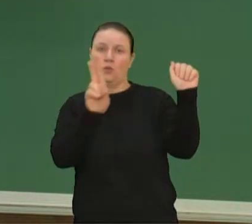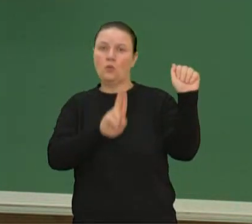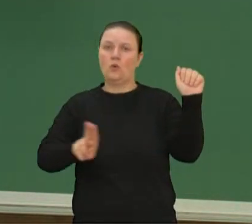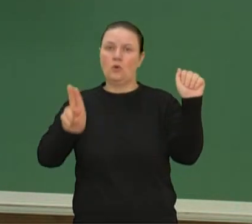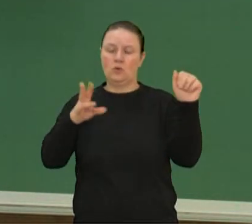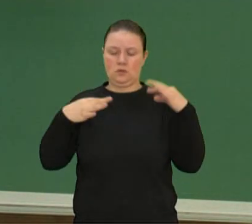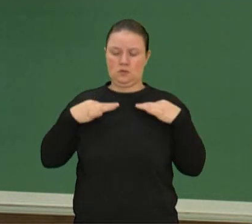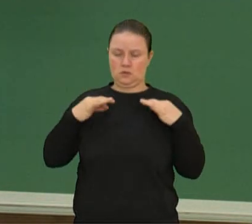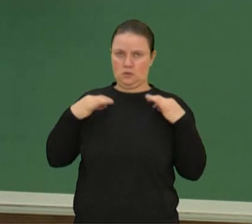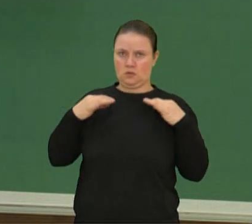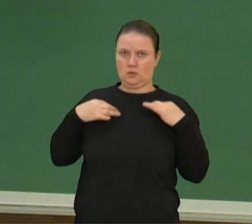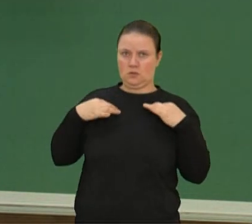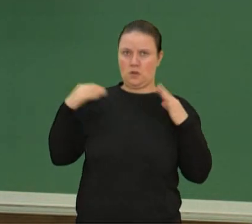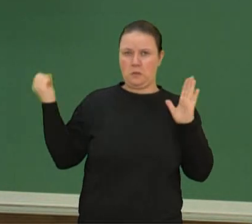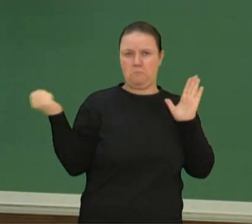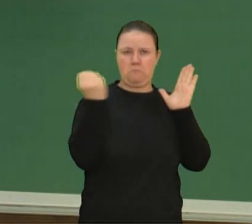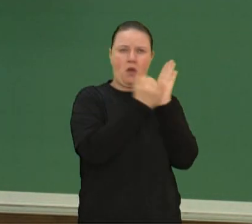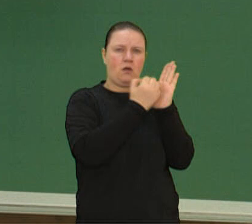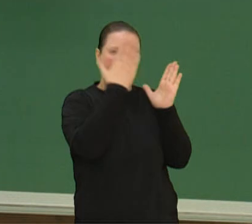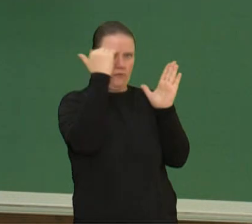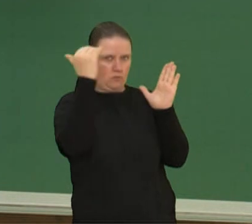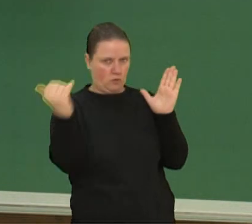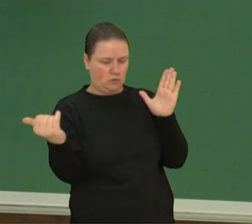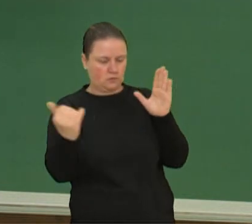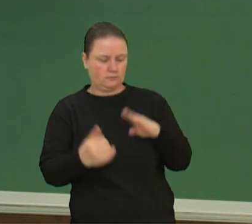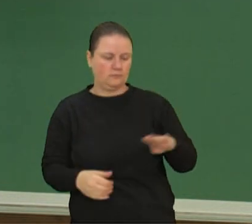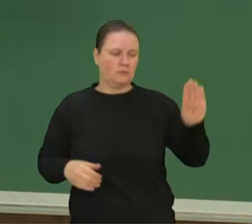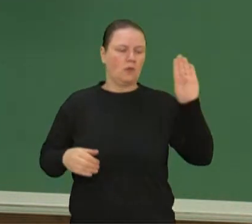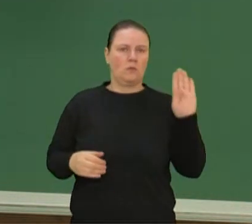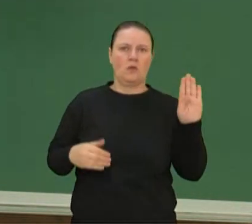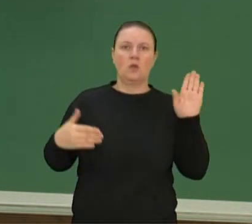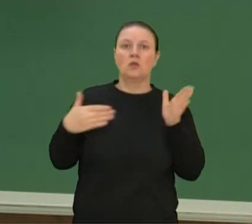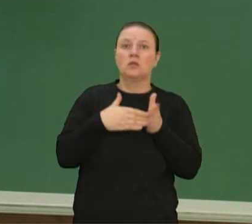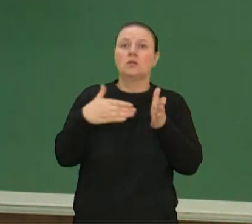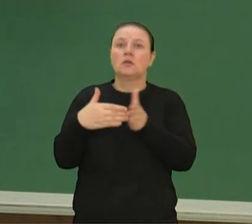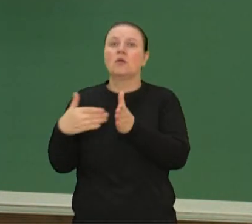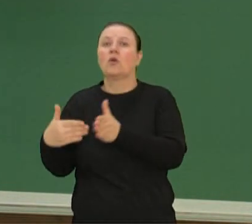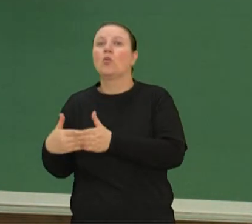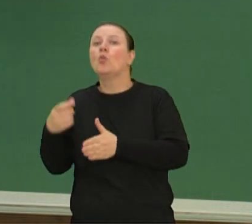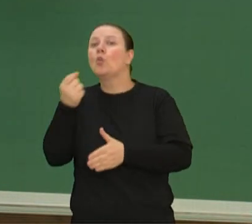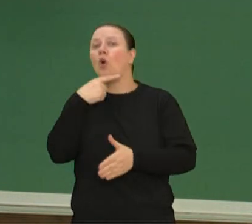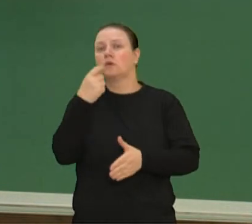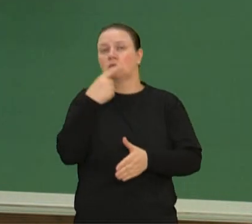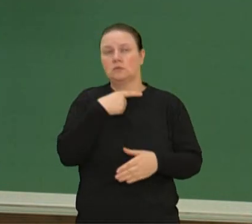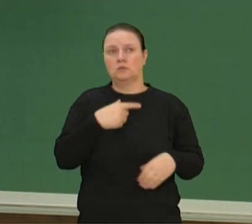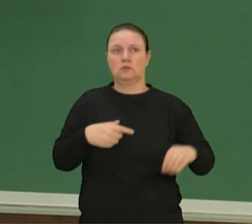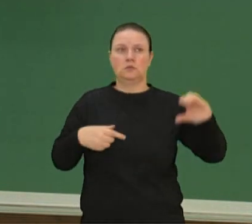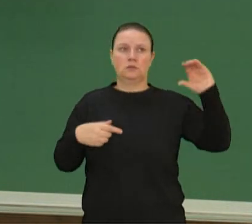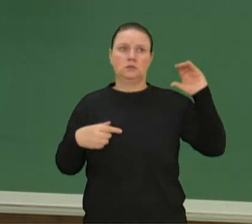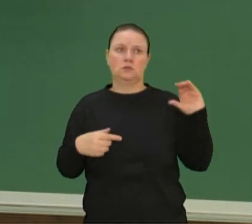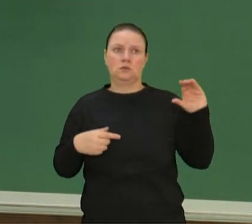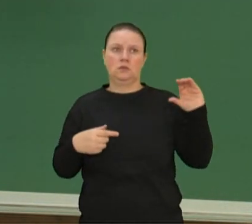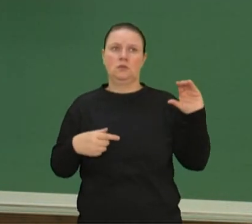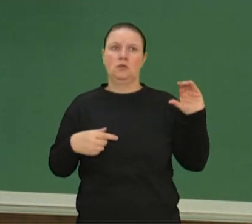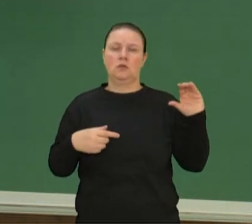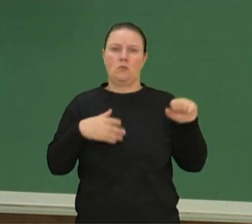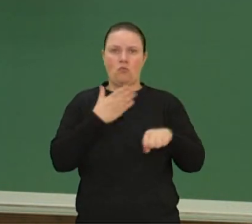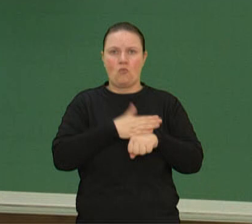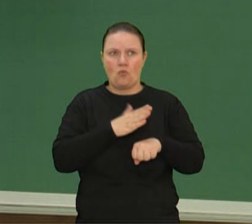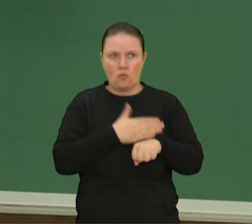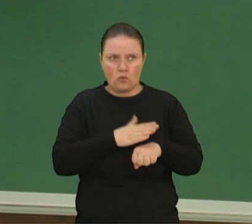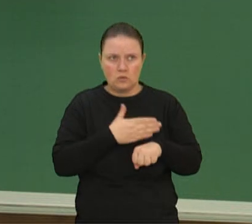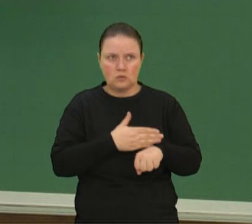de vestimenta atual e de marcas conhecidas. Letra B, restrições e o uso de medicamentos. Letra C, o condicionamento